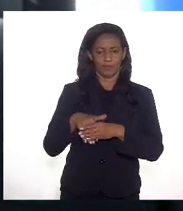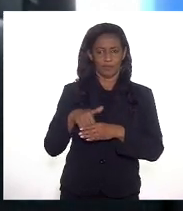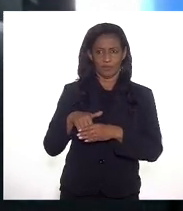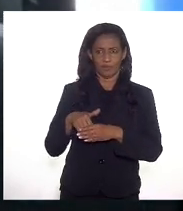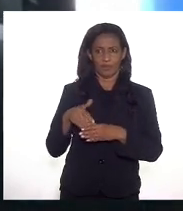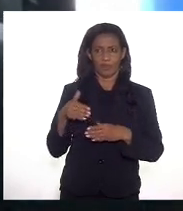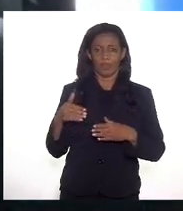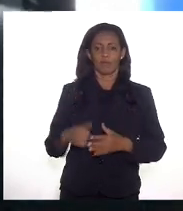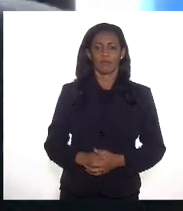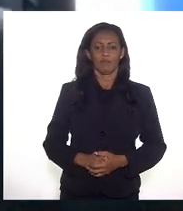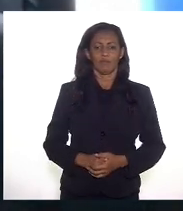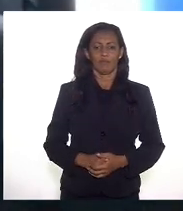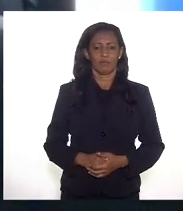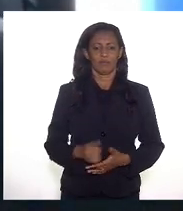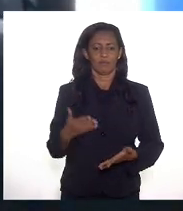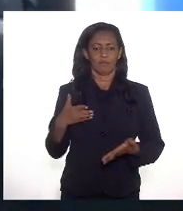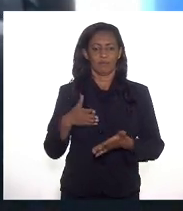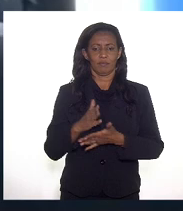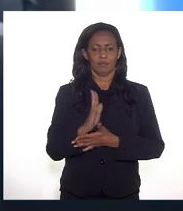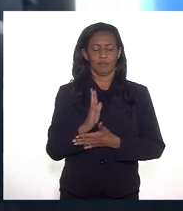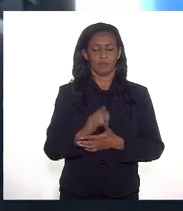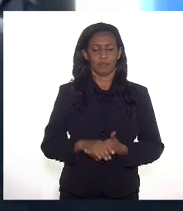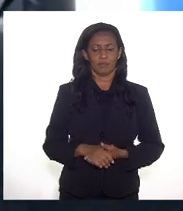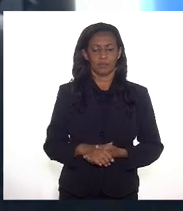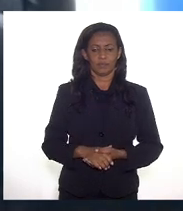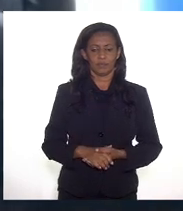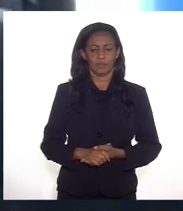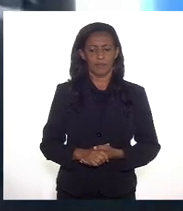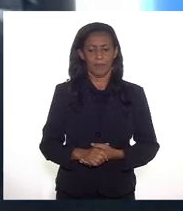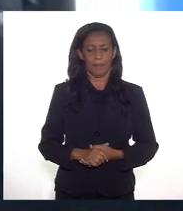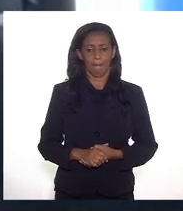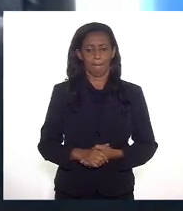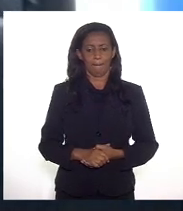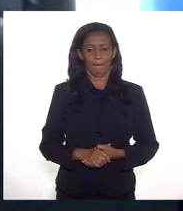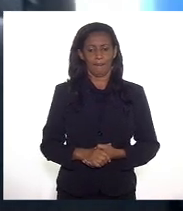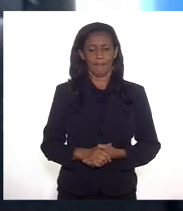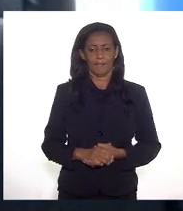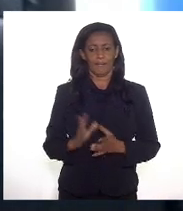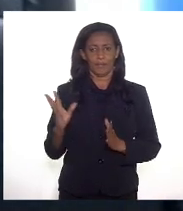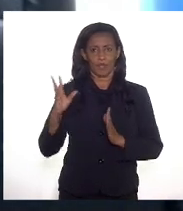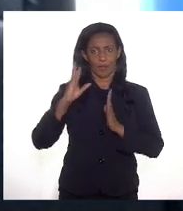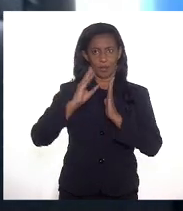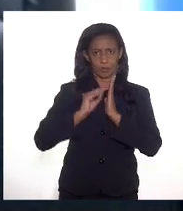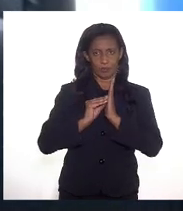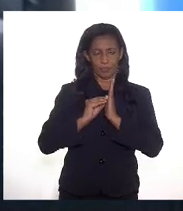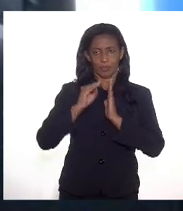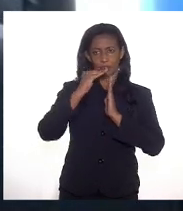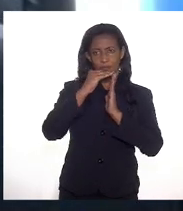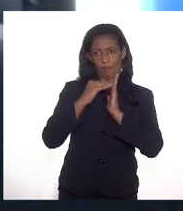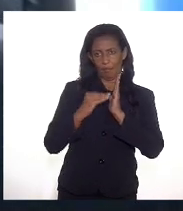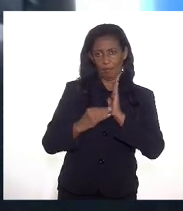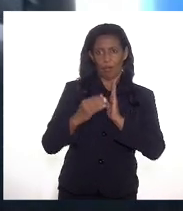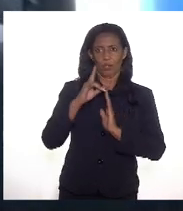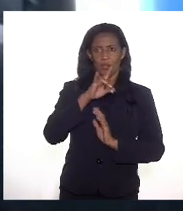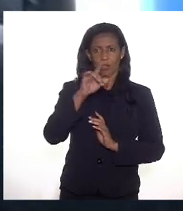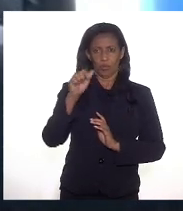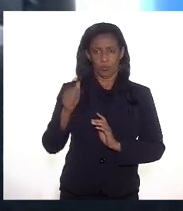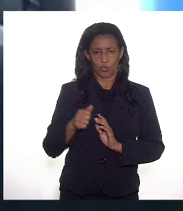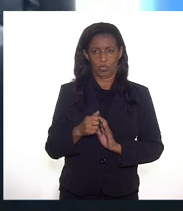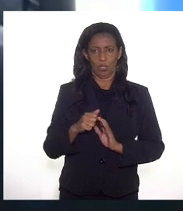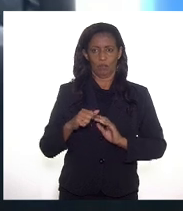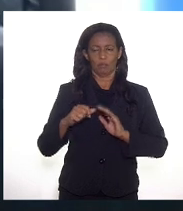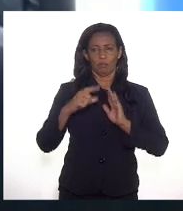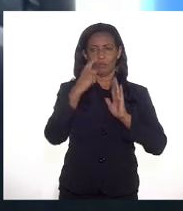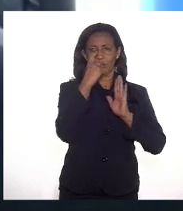Os senhores que aprovam permaneçam como estão. Vai ao autógrafo. Incluído na ordem do dia, de acordo com o